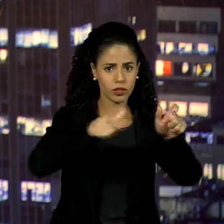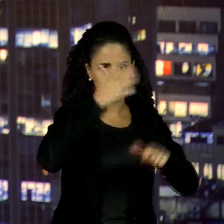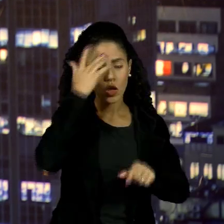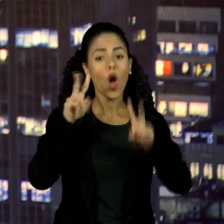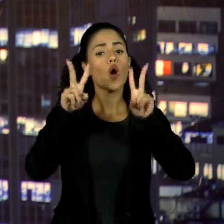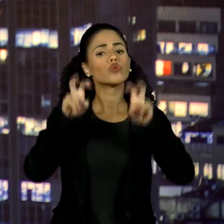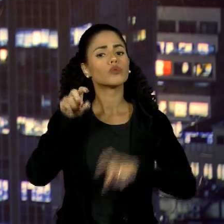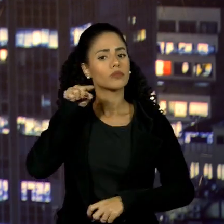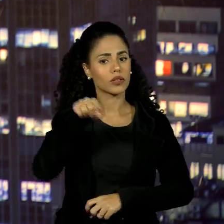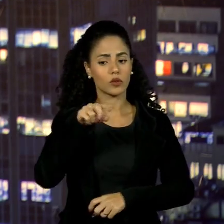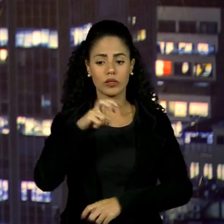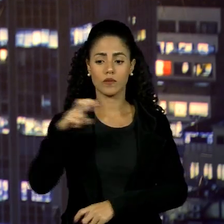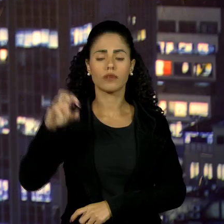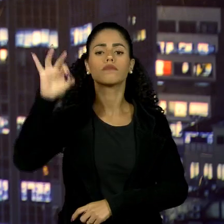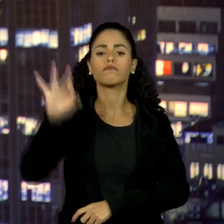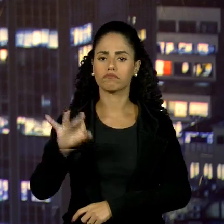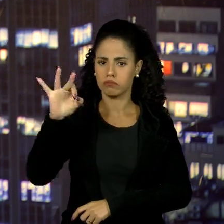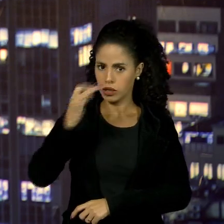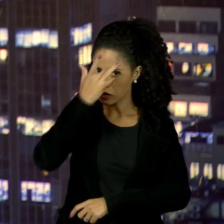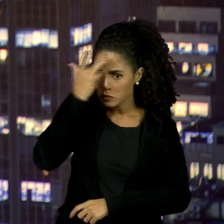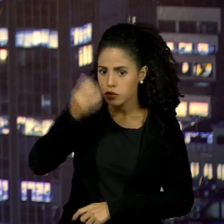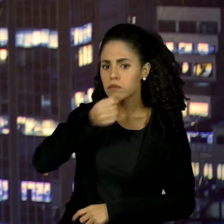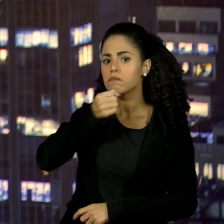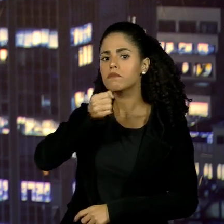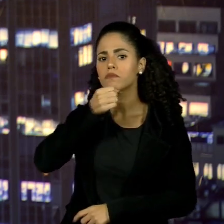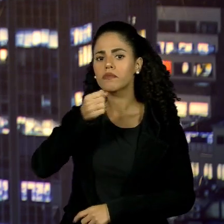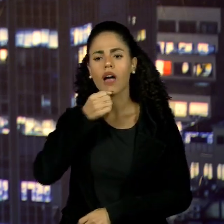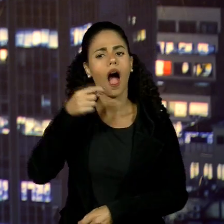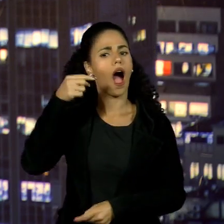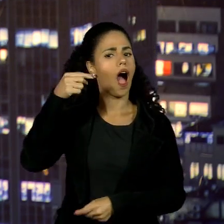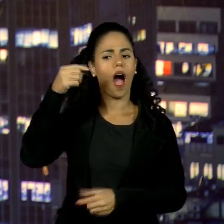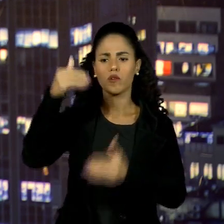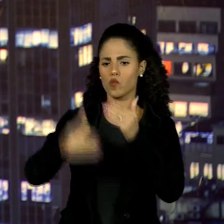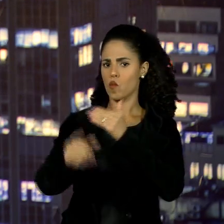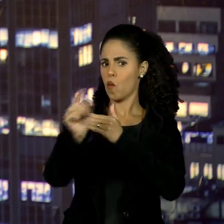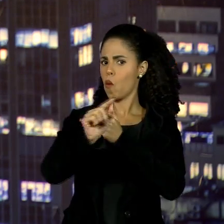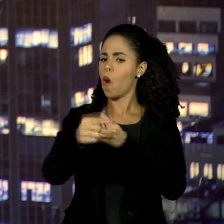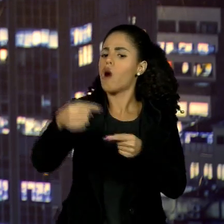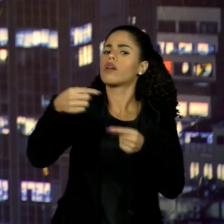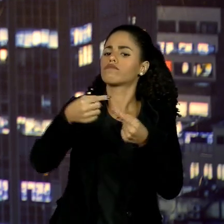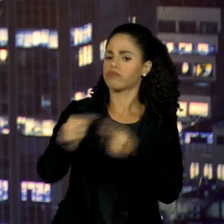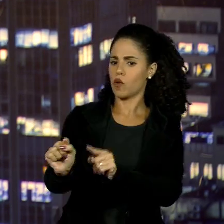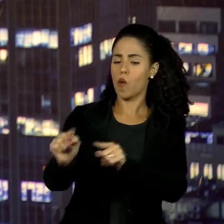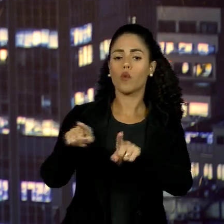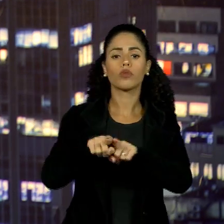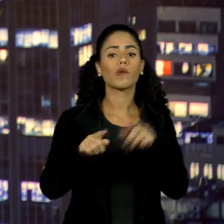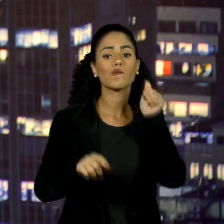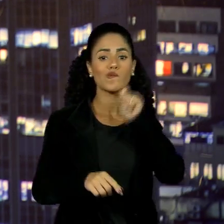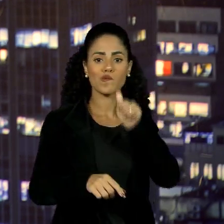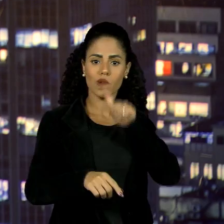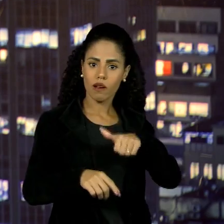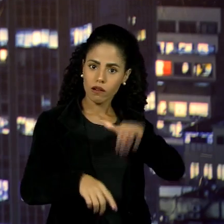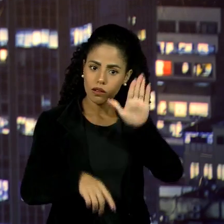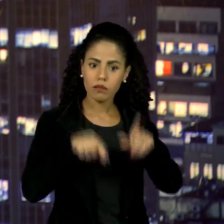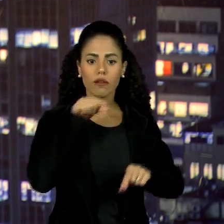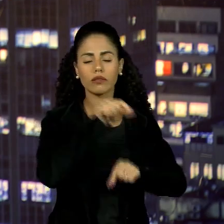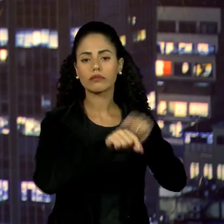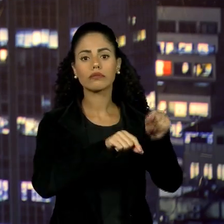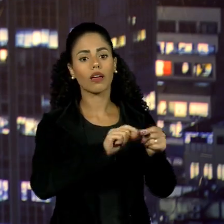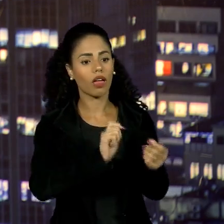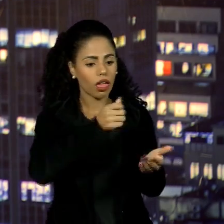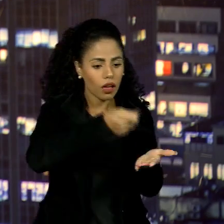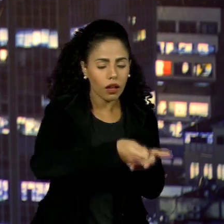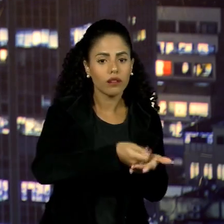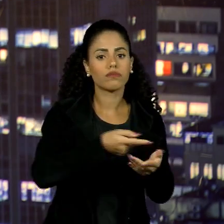online. 55% dos entrevistados disseram que são contra essa liberação e são as mulheres as que mais se opõem a esse tipo de jogo.